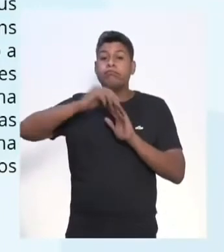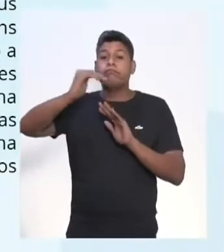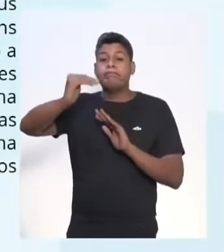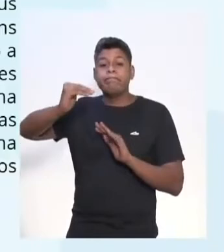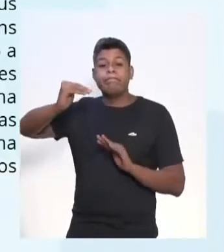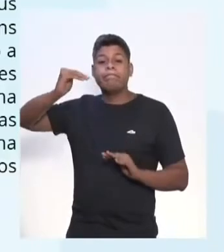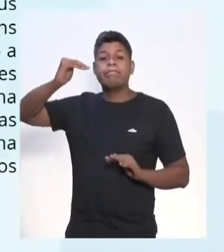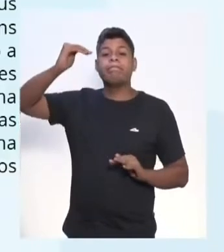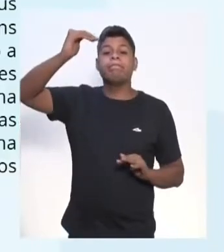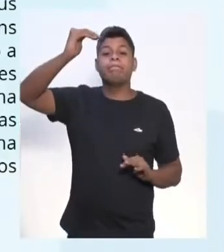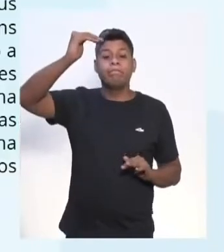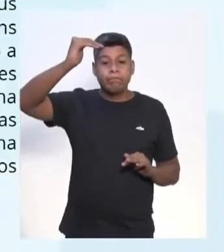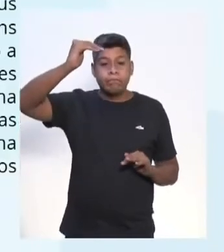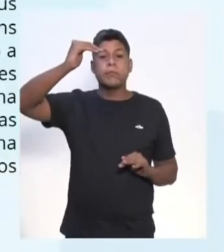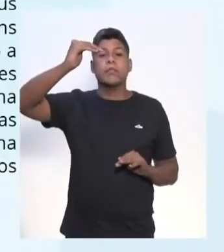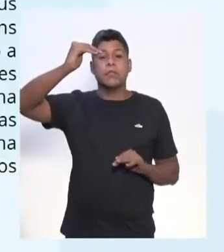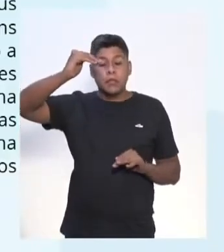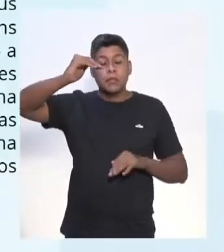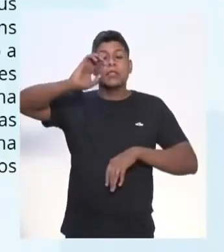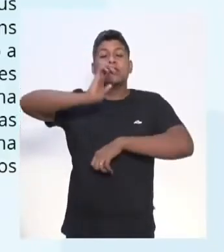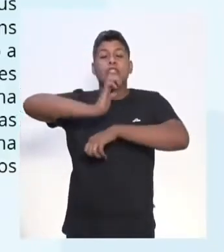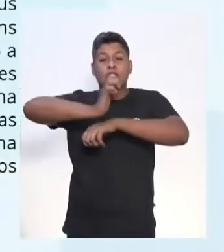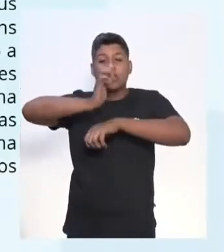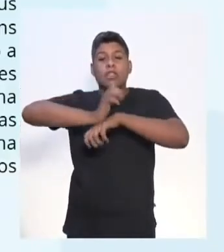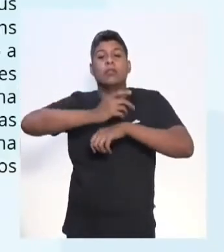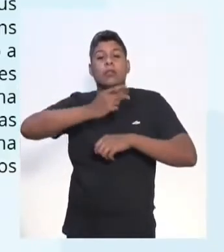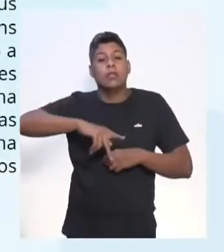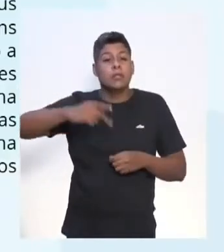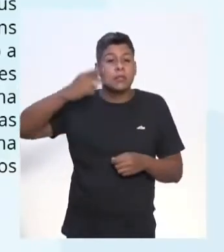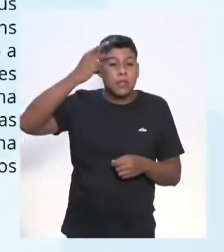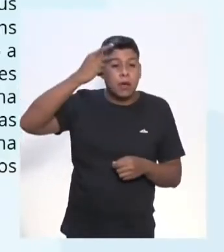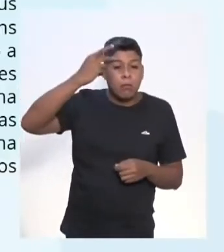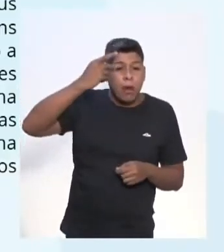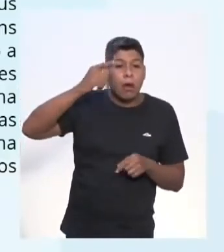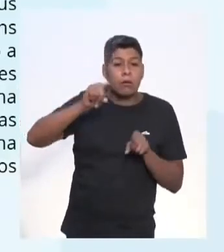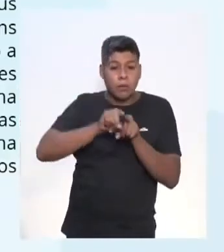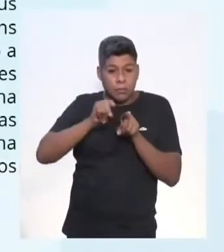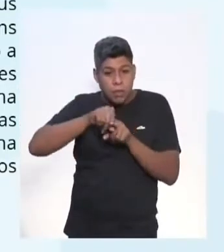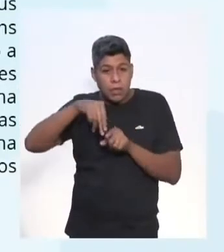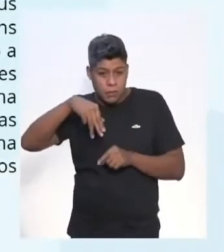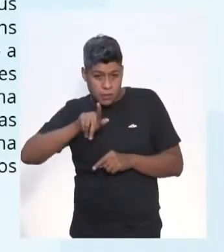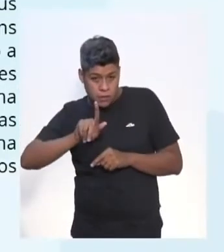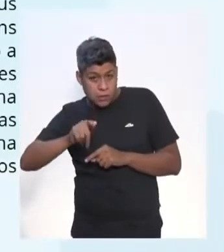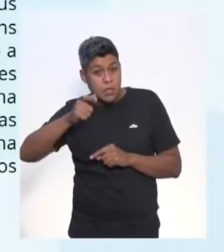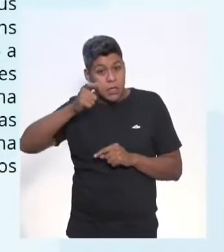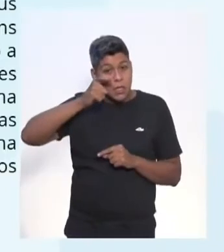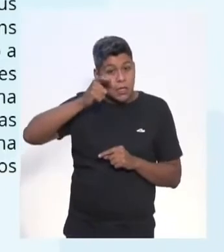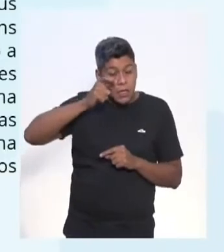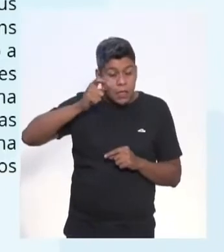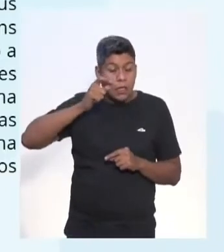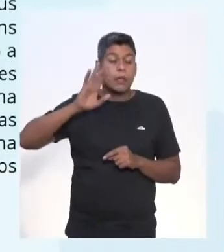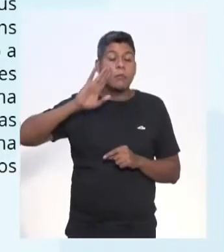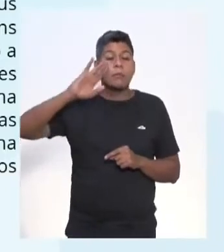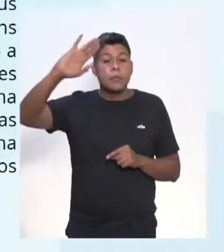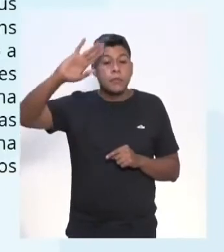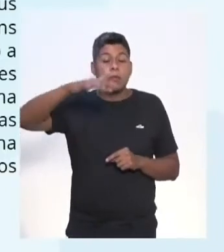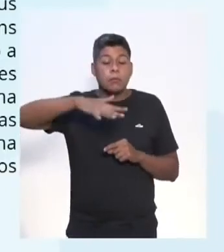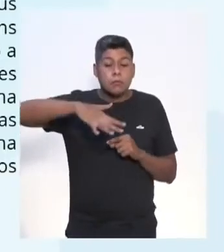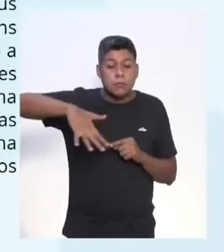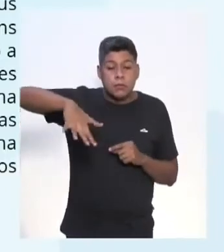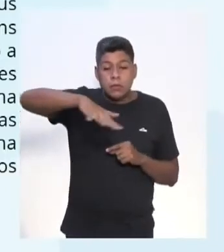elites oligárquicas estaduais, São Paulo e Minas, cujos interesses prevaleciam no